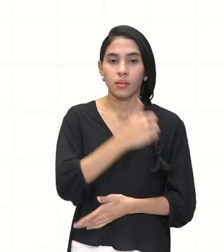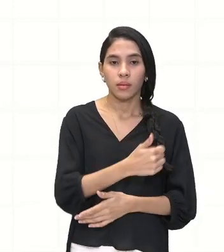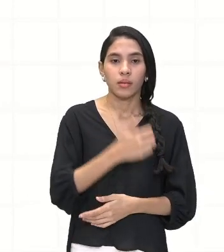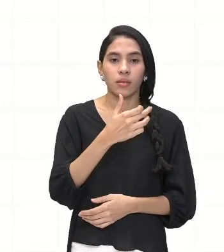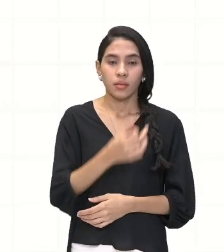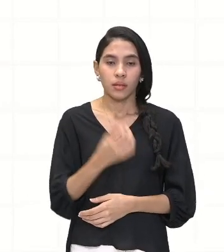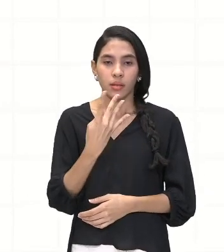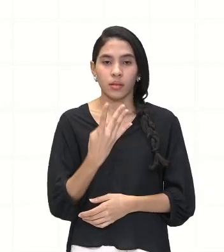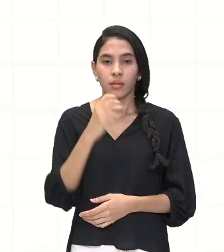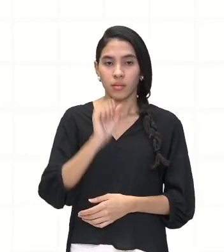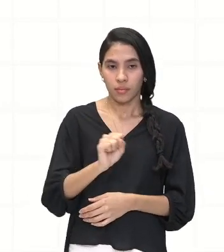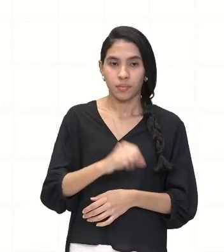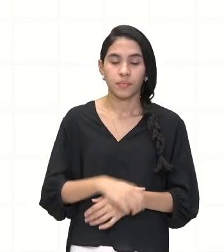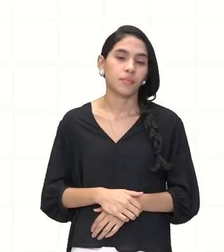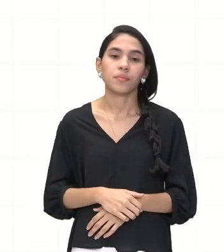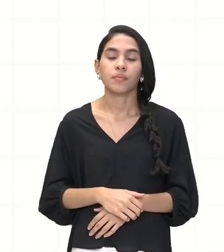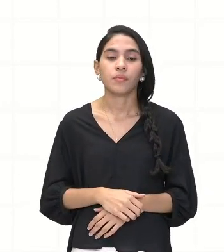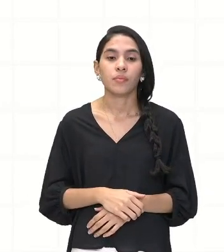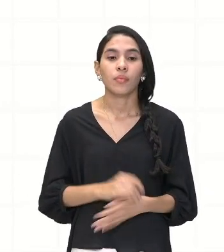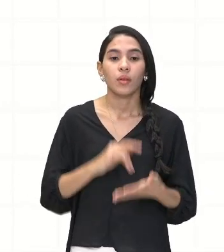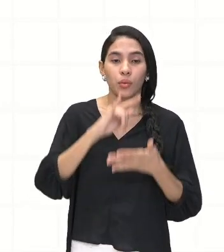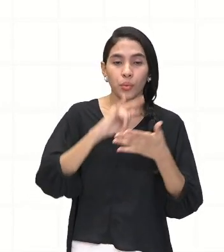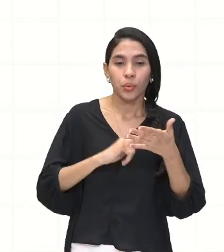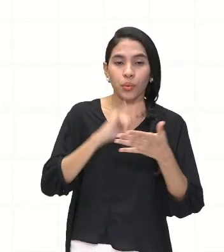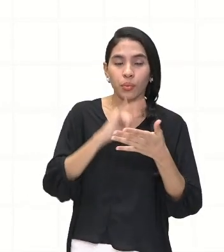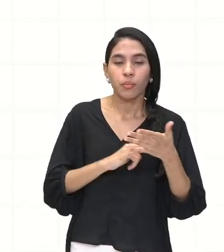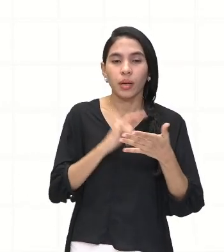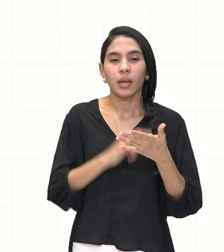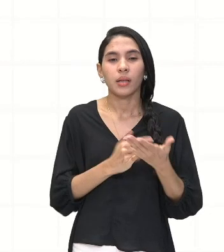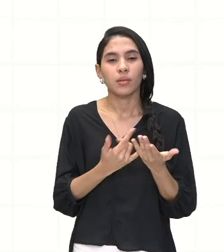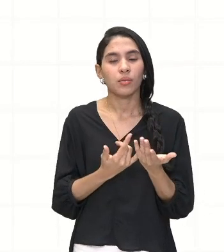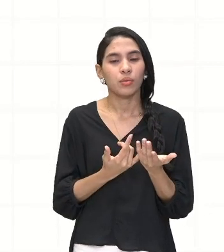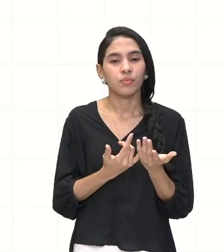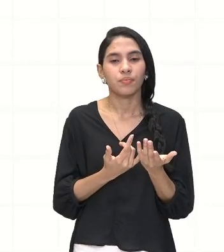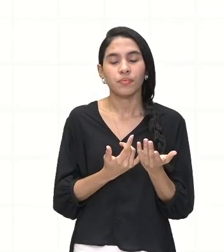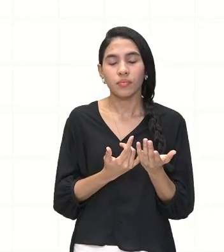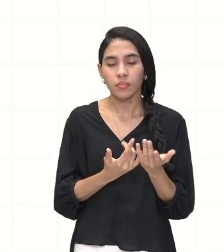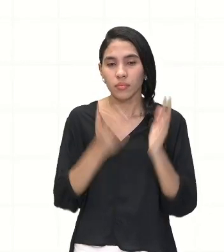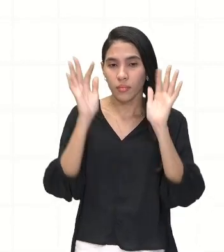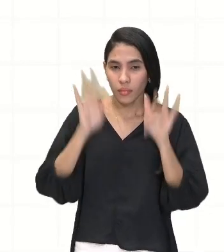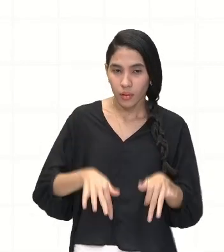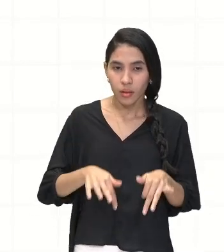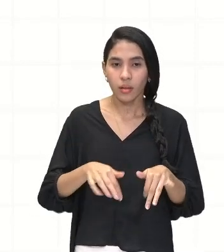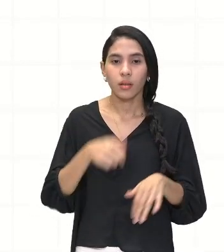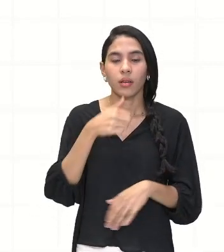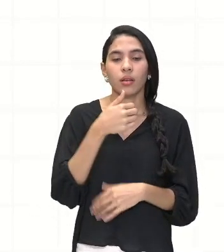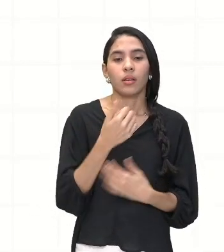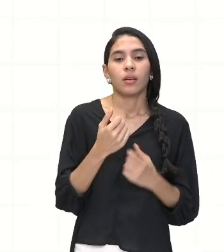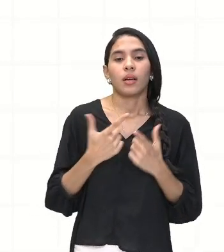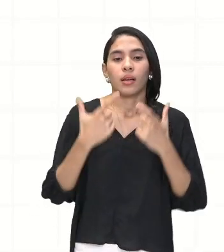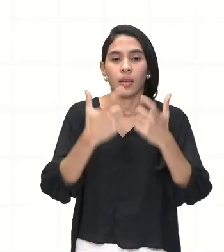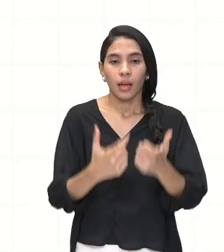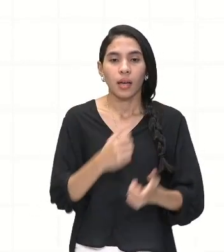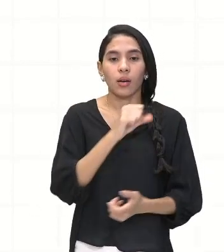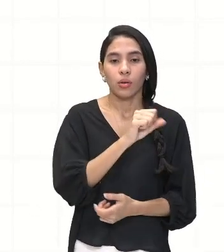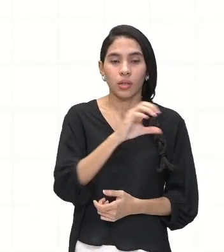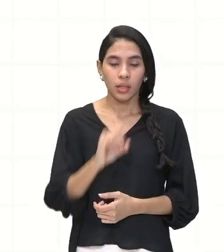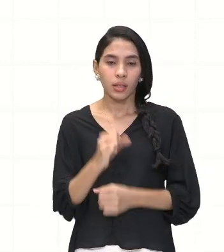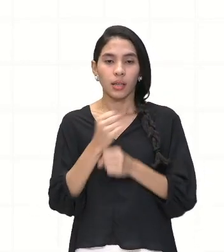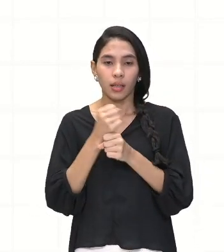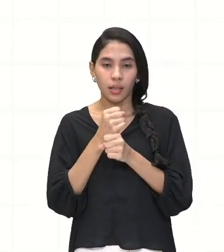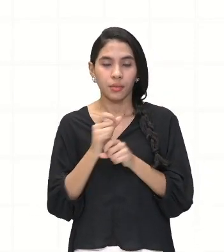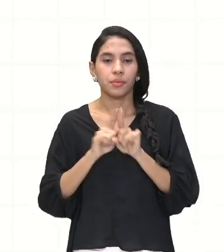1648. Ele foi um tratado que encerrou não apenas a Guerra dos 80 Anos, mas